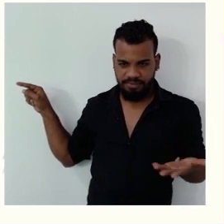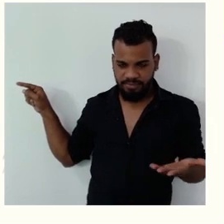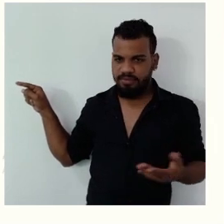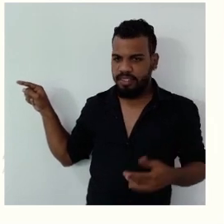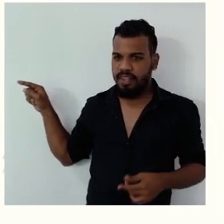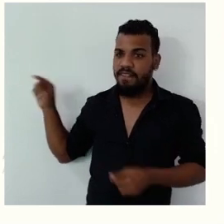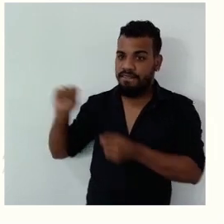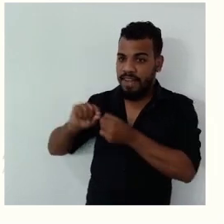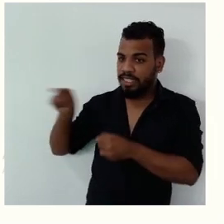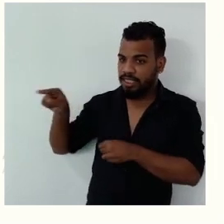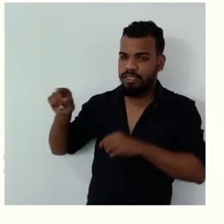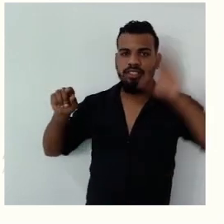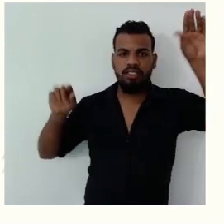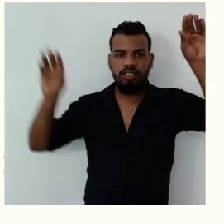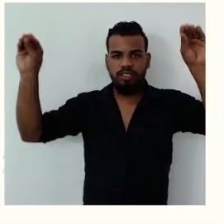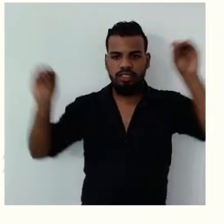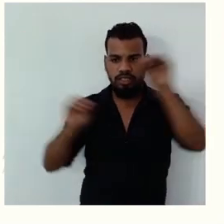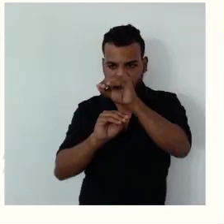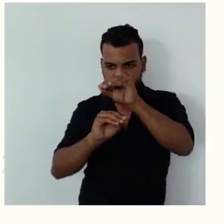valor inicial,